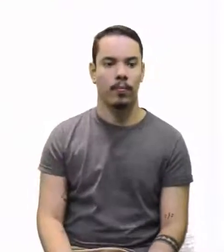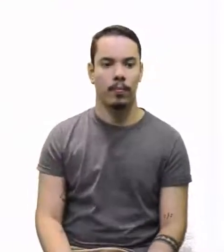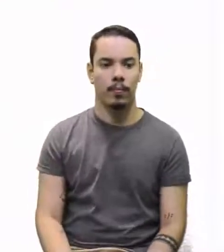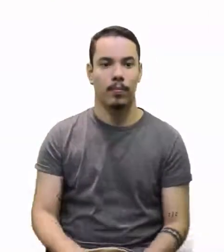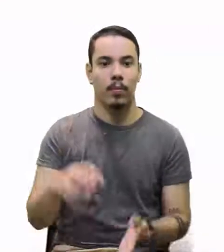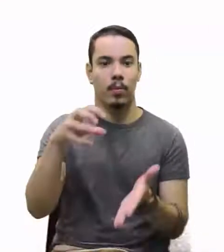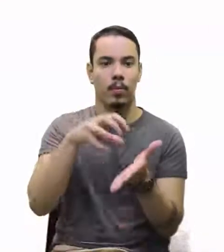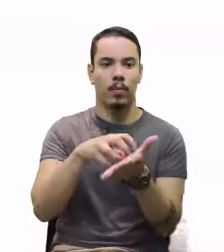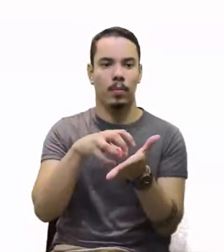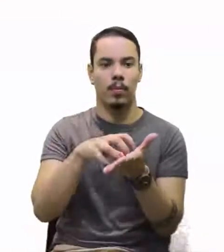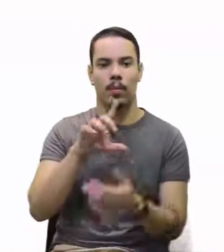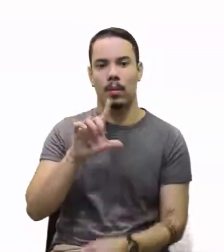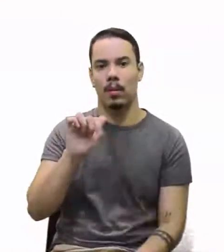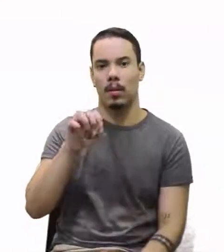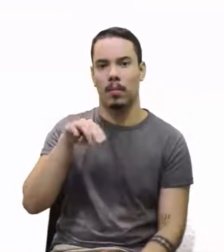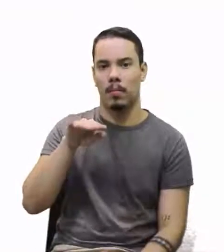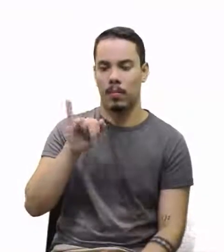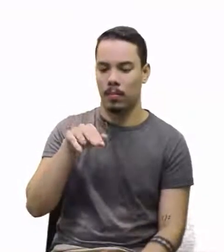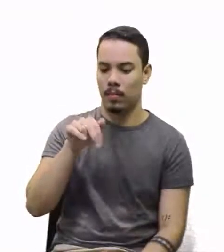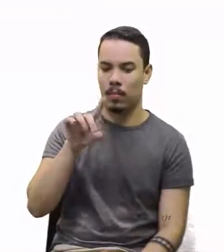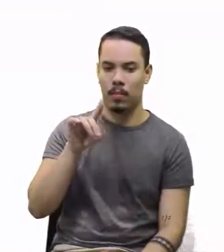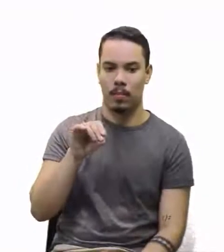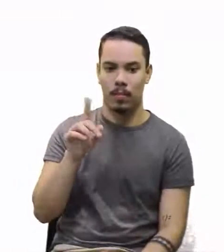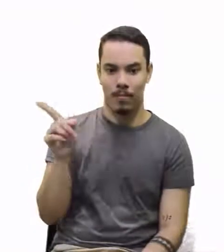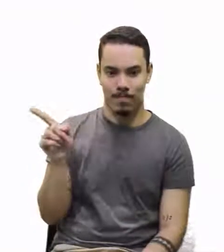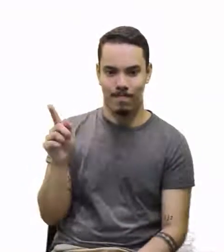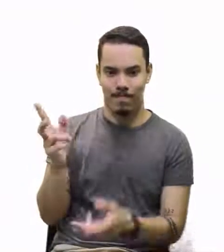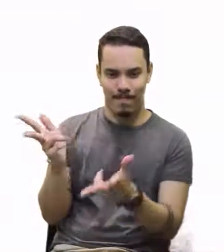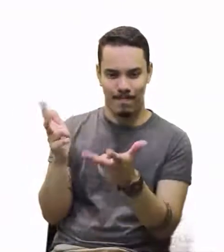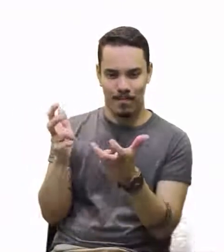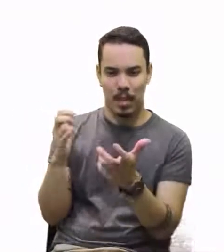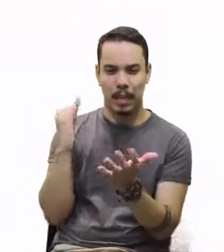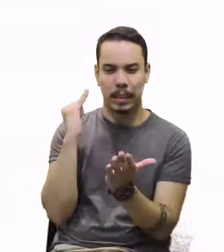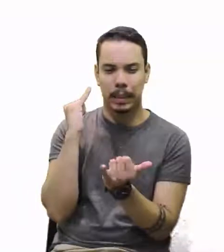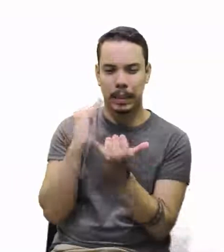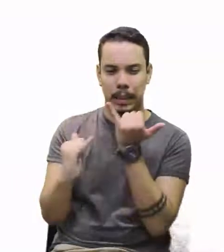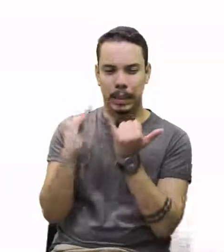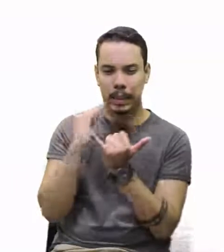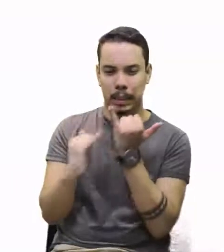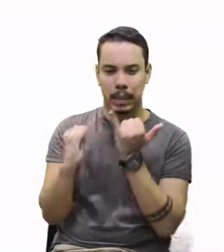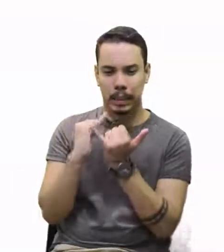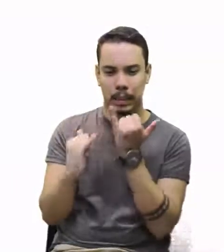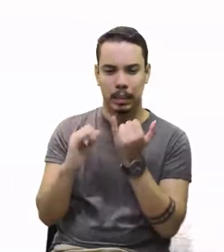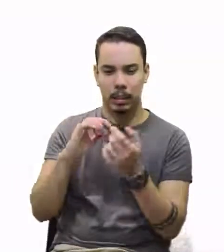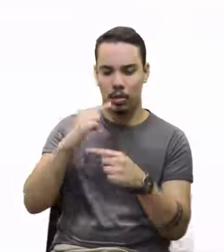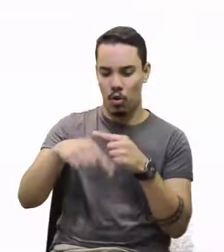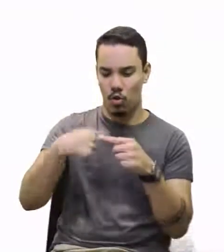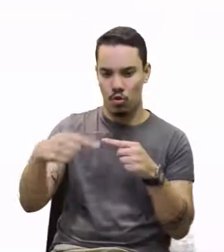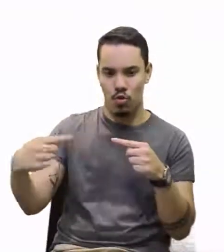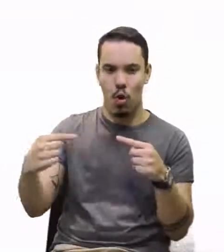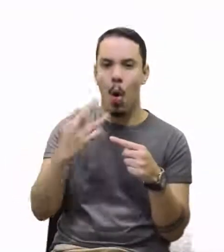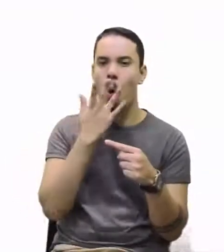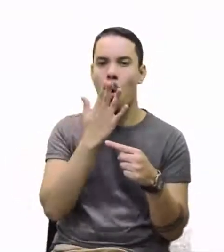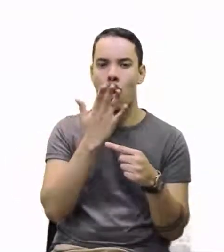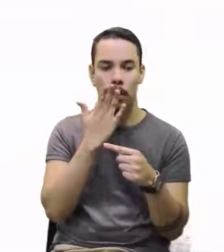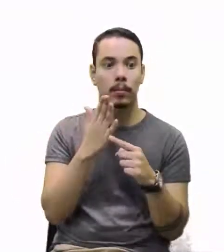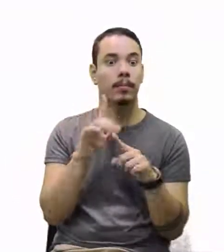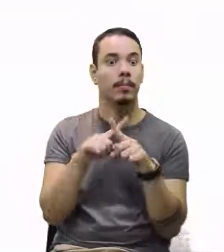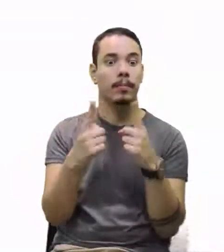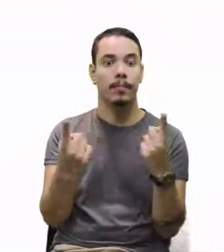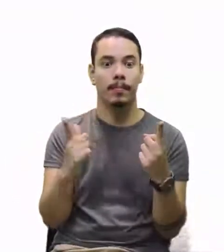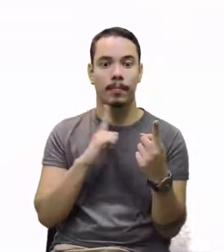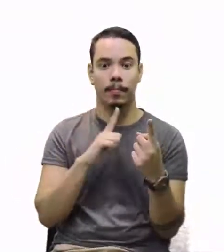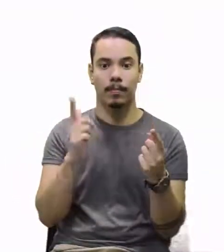Núcleo laminado. Olha bem, são lâminas, né? Aí, ó, se fala de laminado. Usados indutores